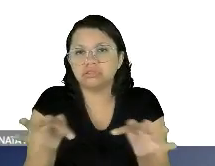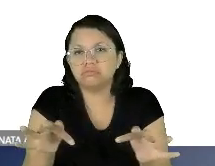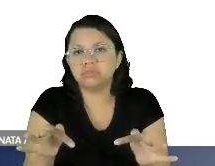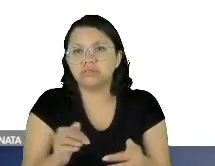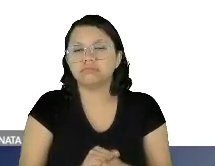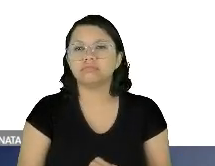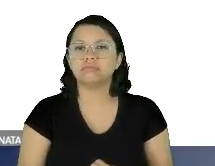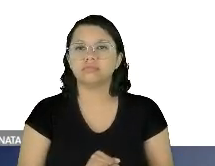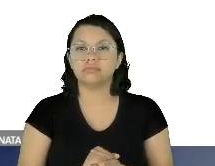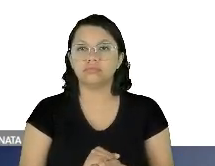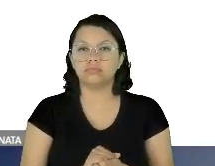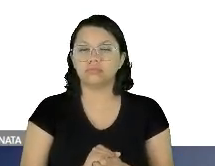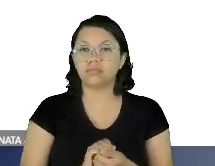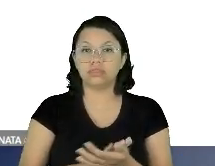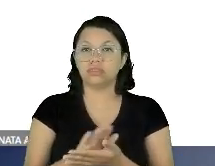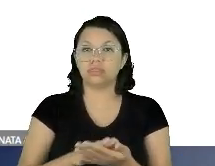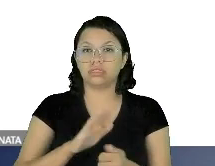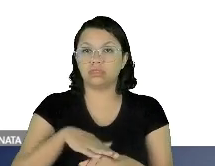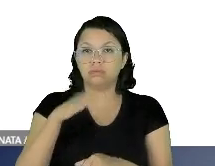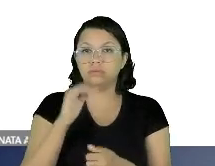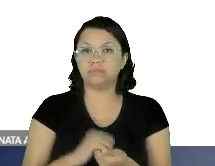isso. Nada mais.